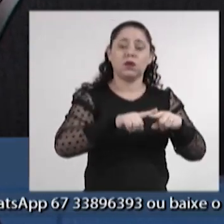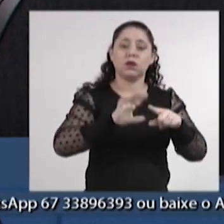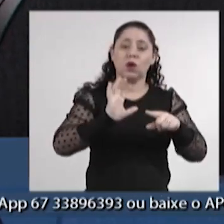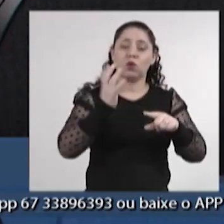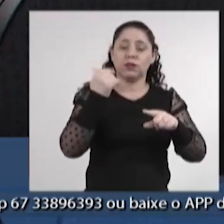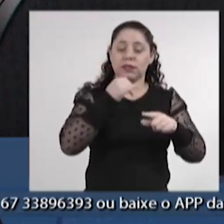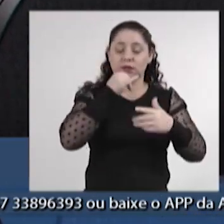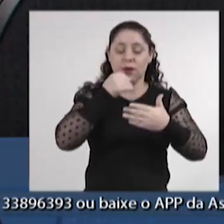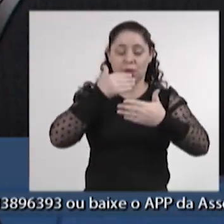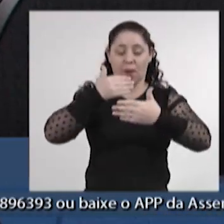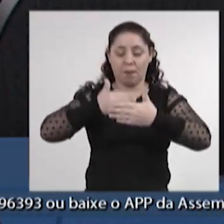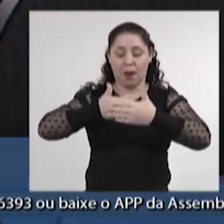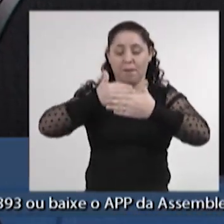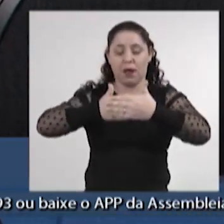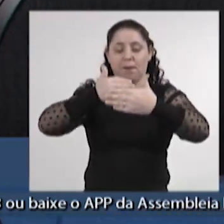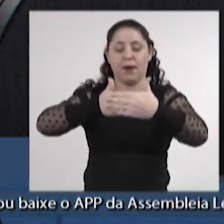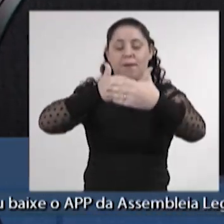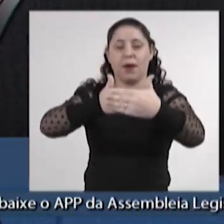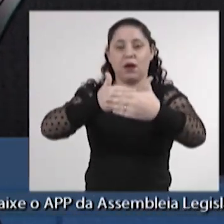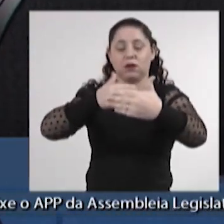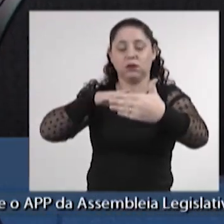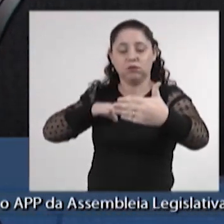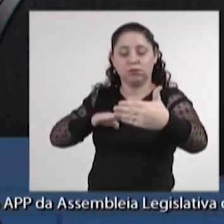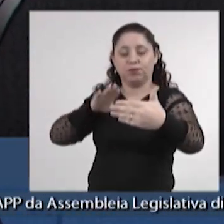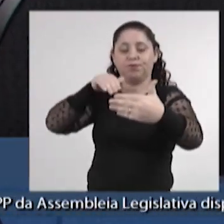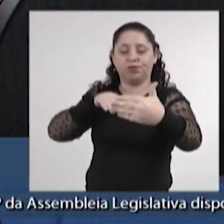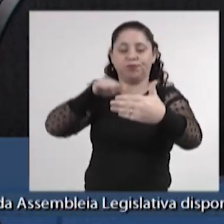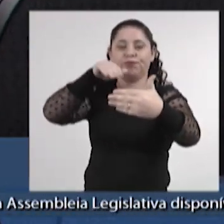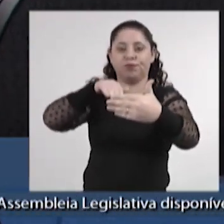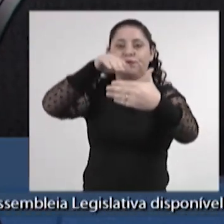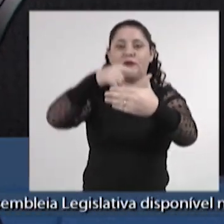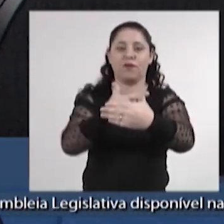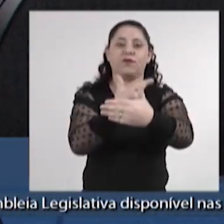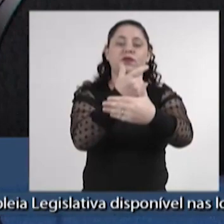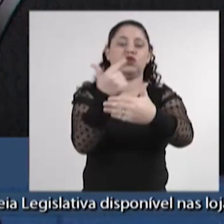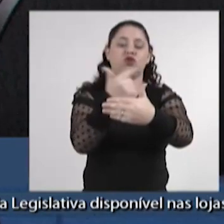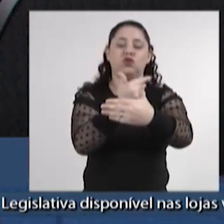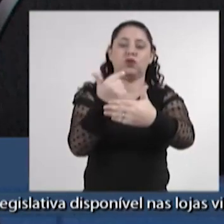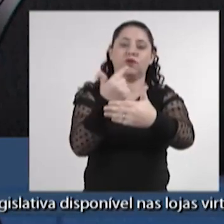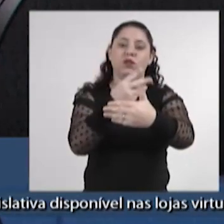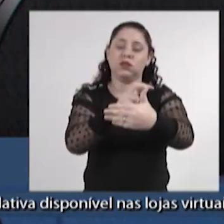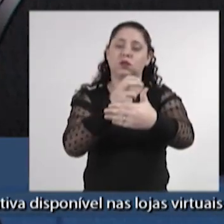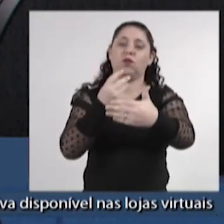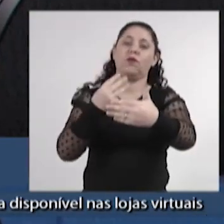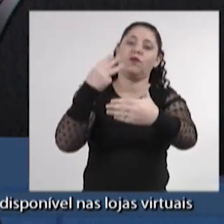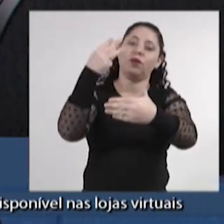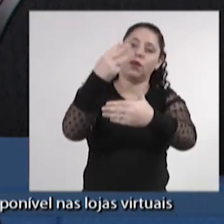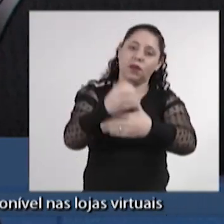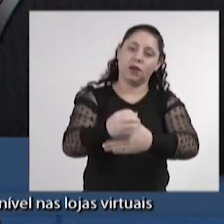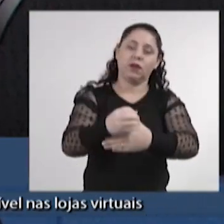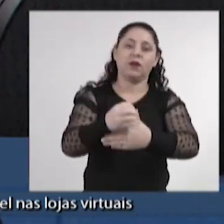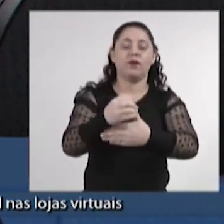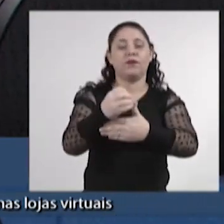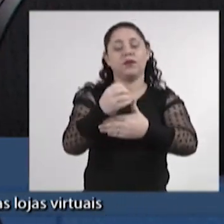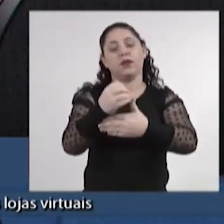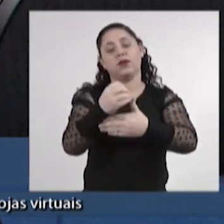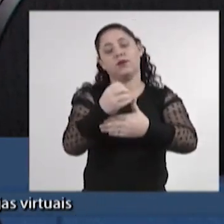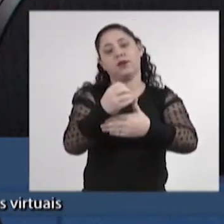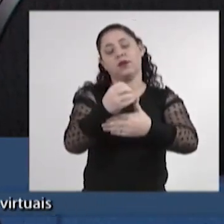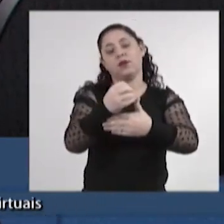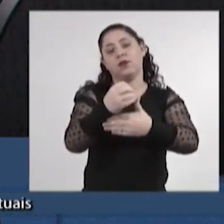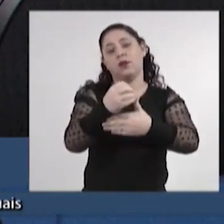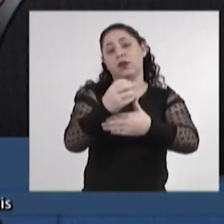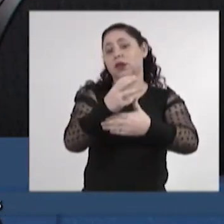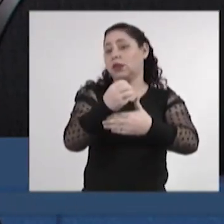cima, que no futuro, os 22 milhões não vão ser só 22 milhões, vão passar a ser 25, vão ser 30, vai ser 22%, vão ser